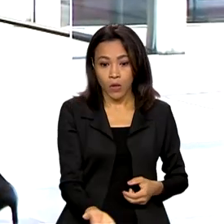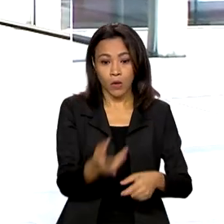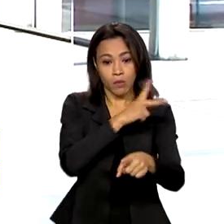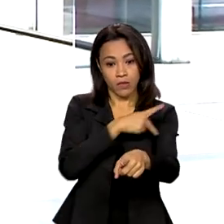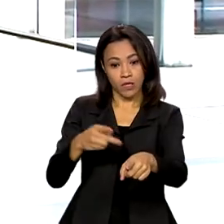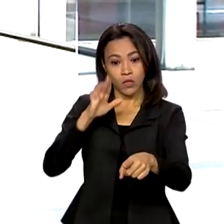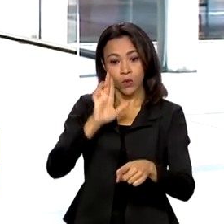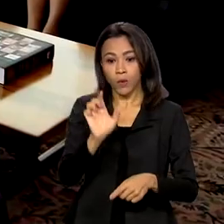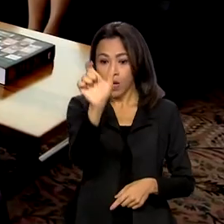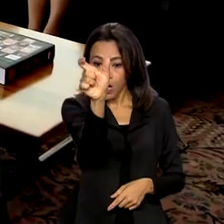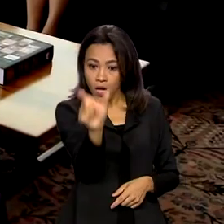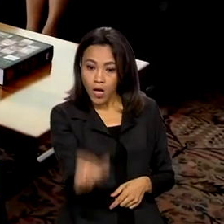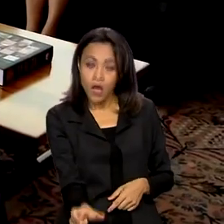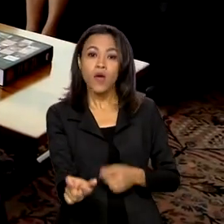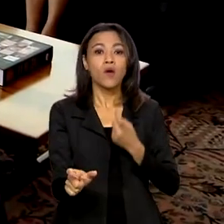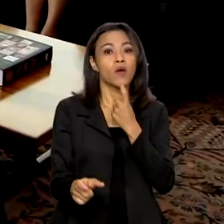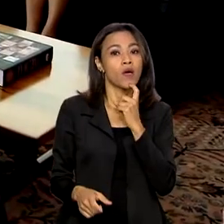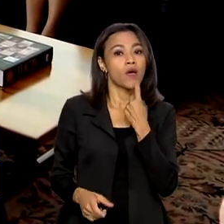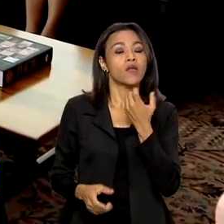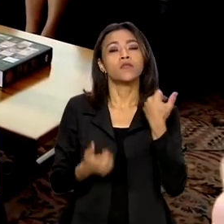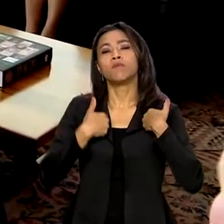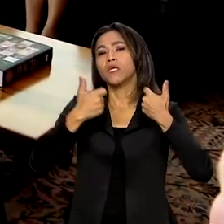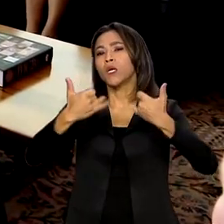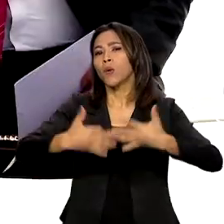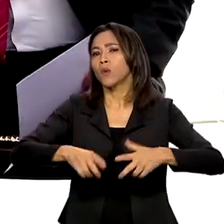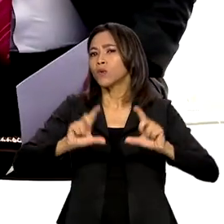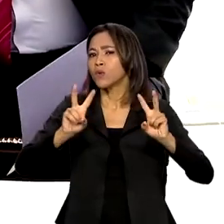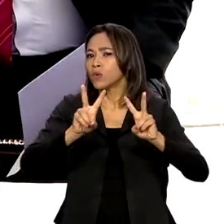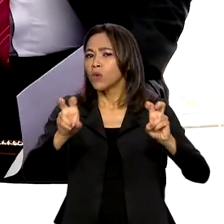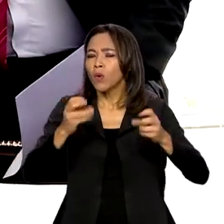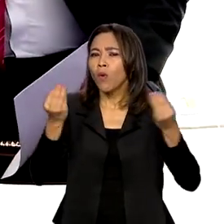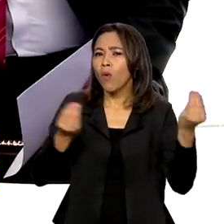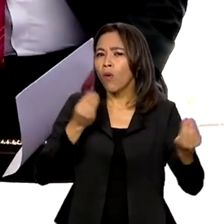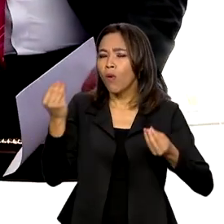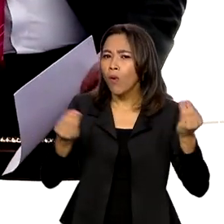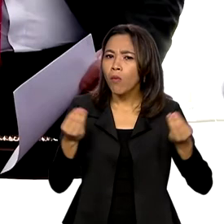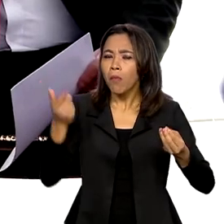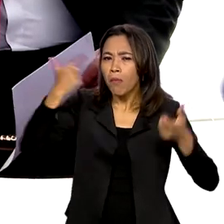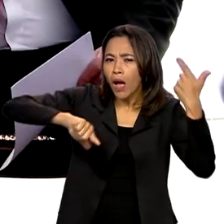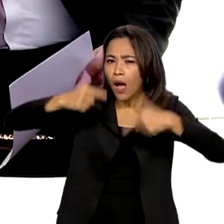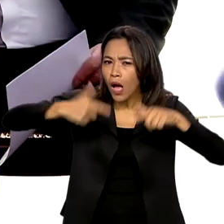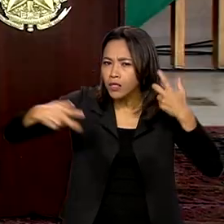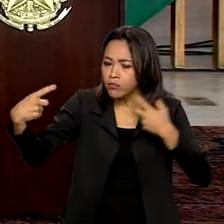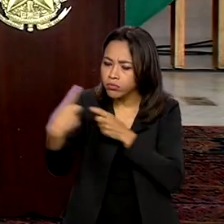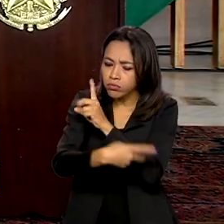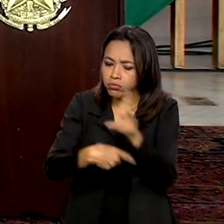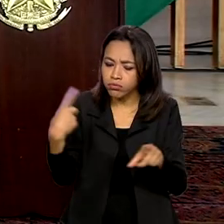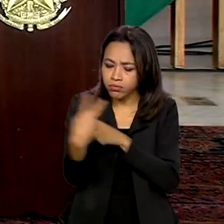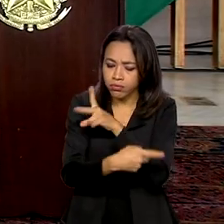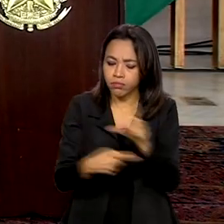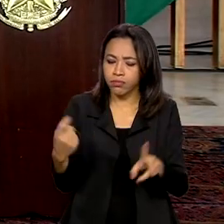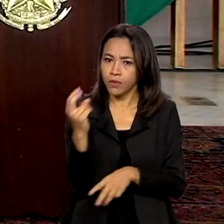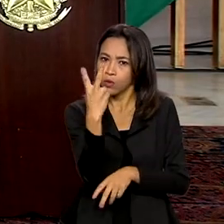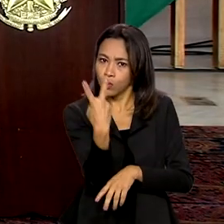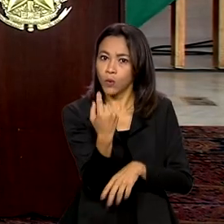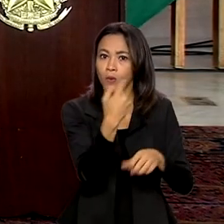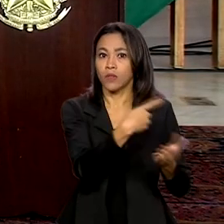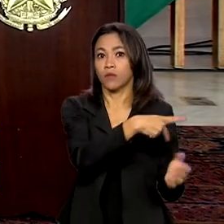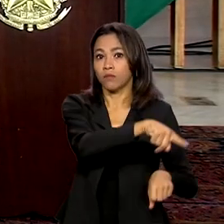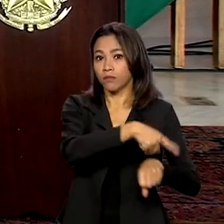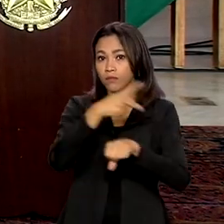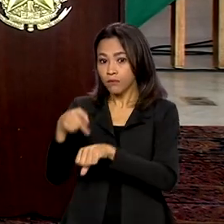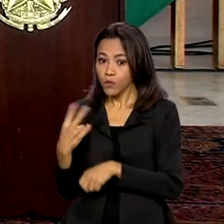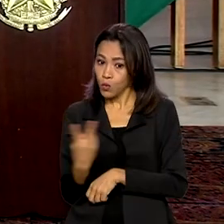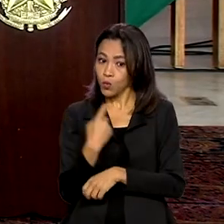Sauli Niinistö conversou sobre expandir a cooperação entre os dois países. Os dois assinaram um acordo